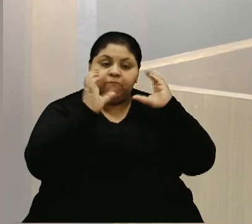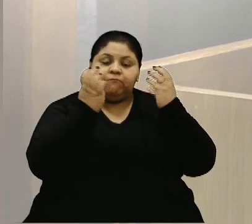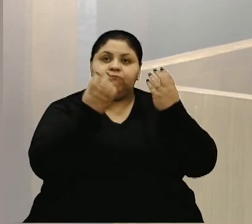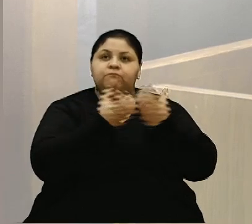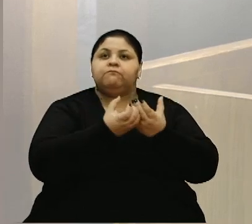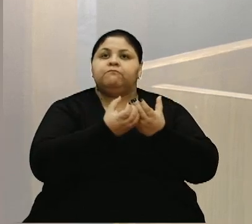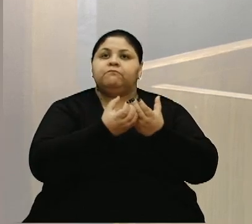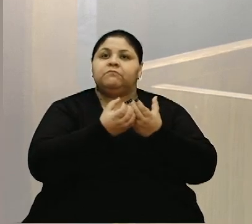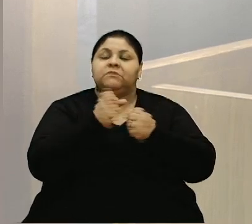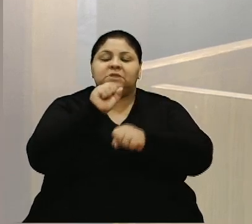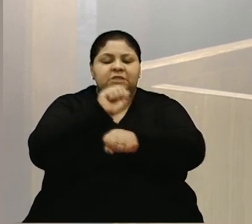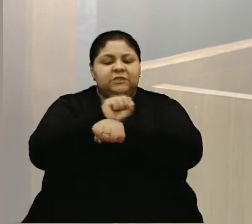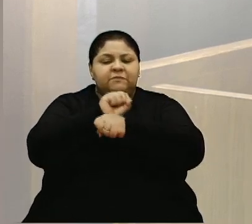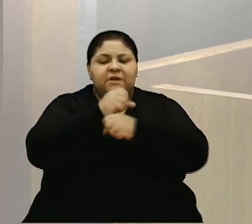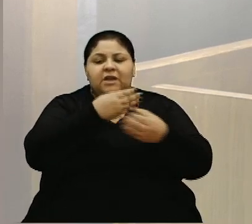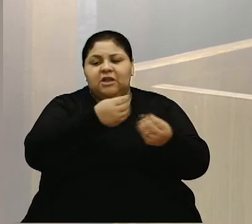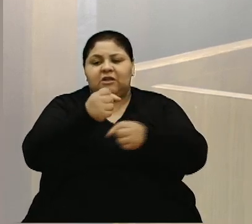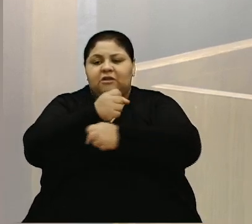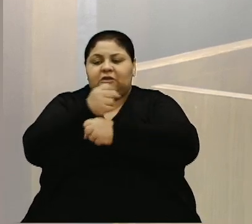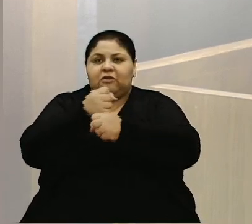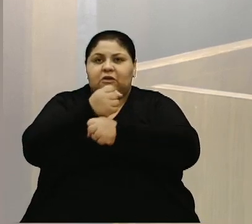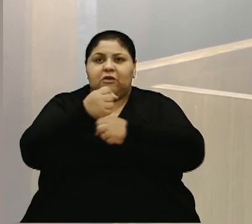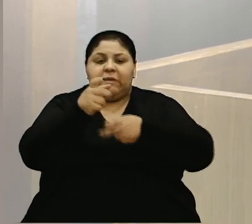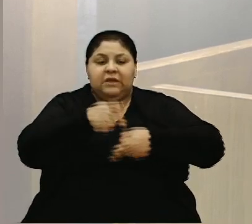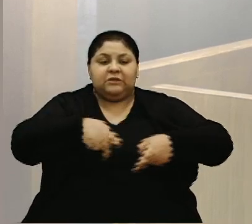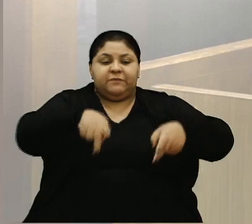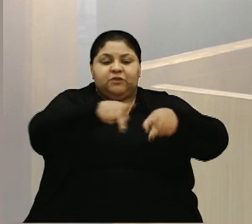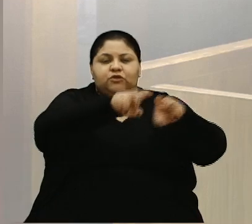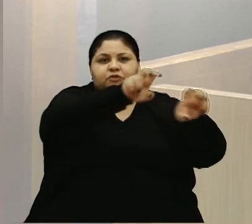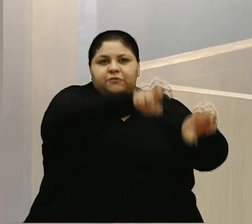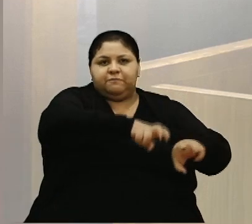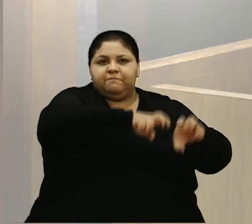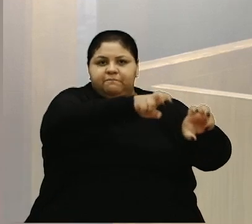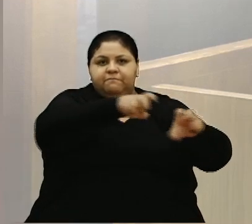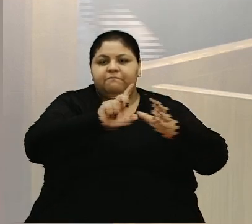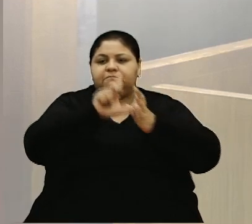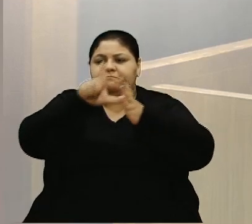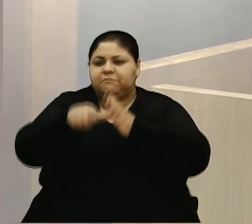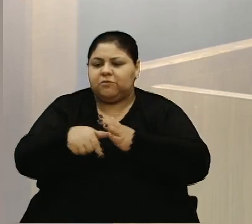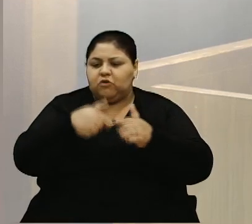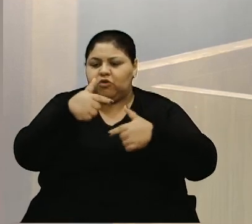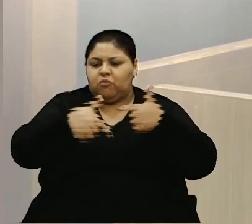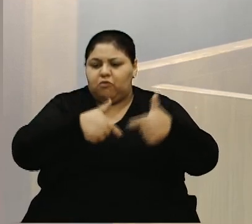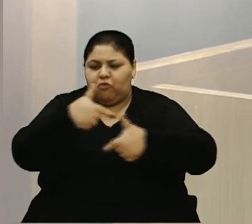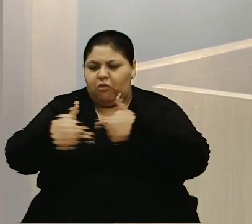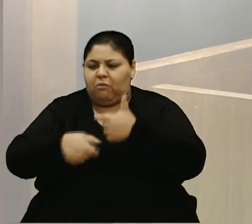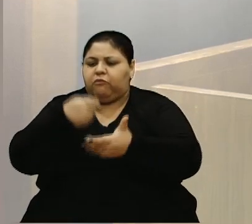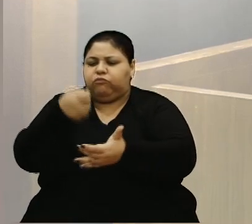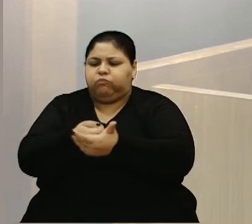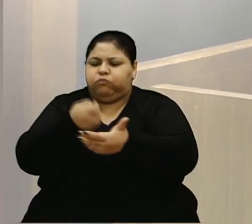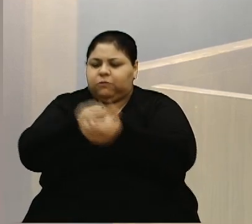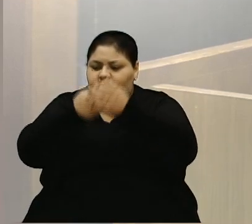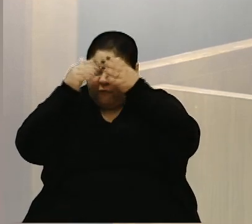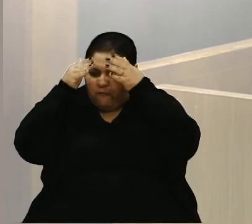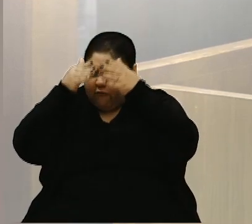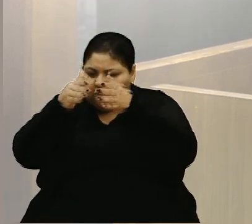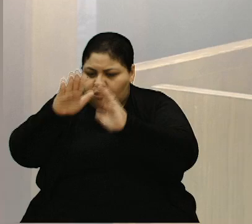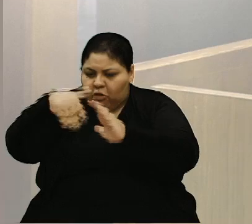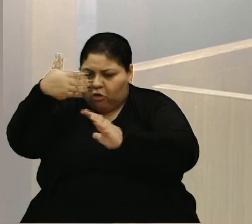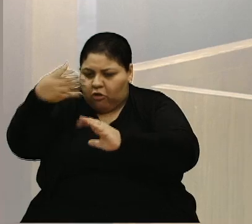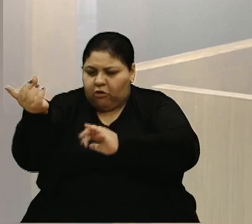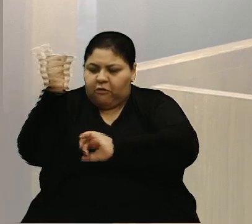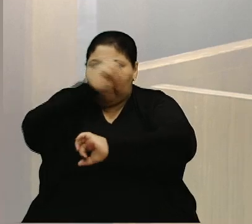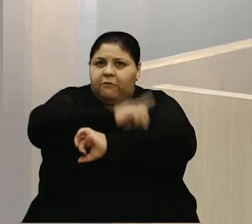notícia aguardada há muitos anos pelo povo do interior. E após muito trabalho, muita luta, muito empenho, no próximo